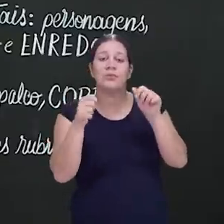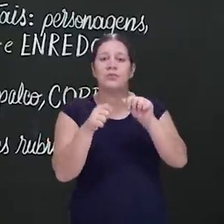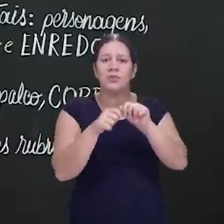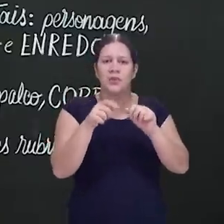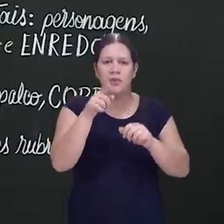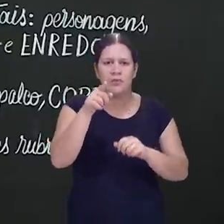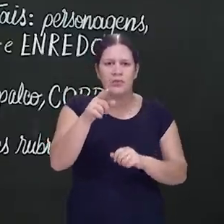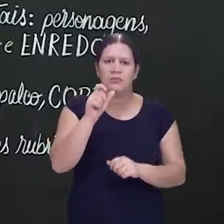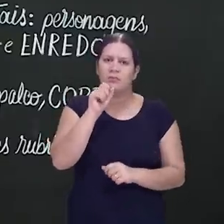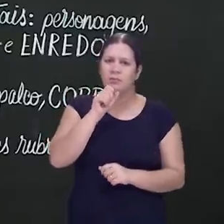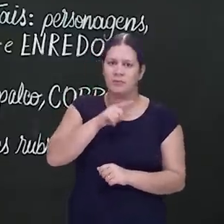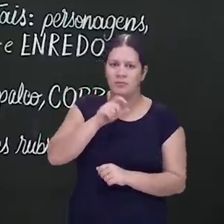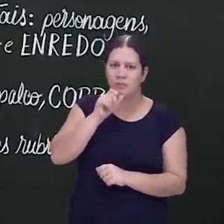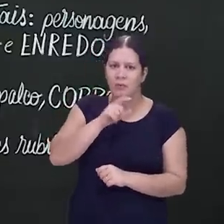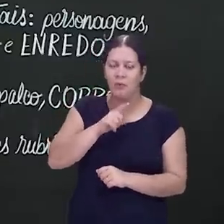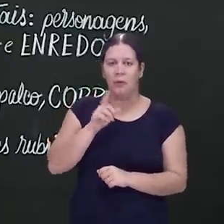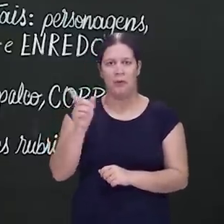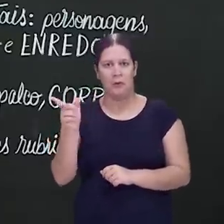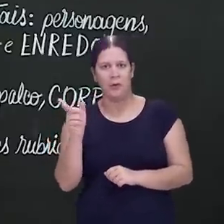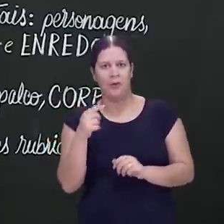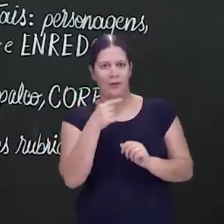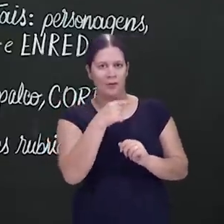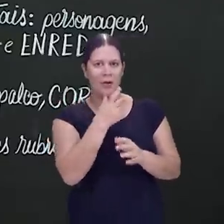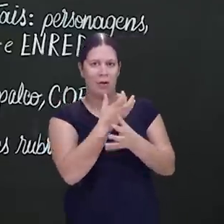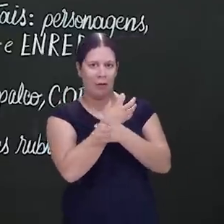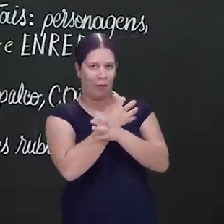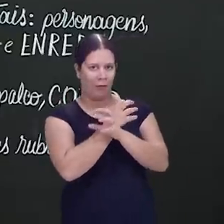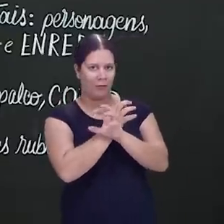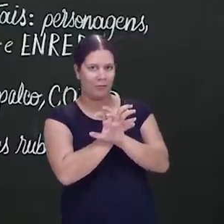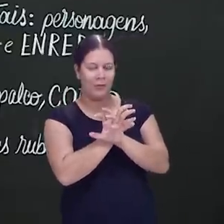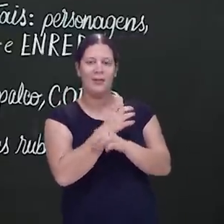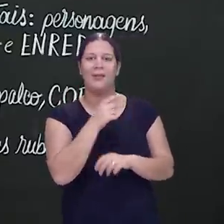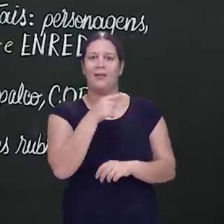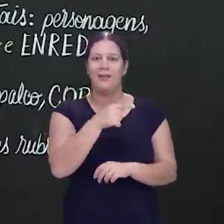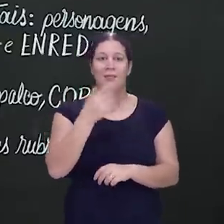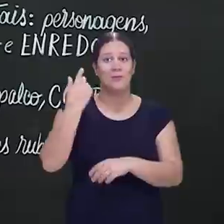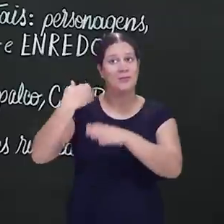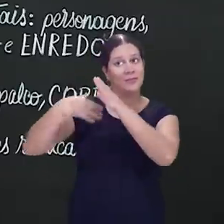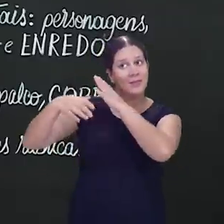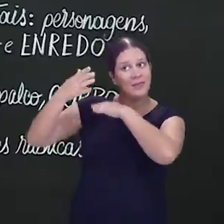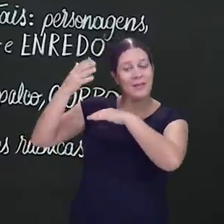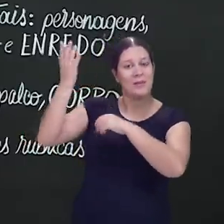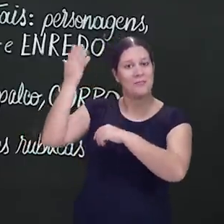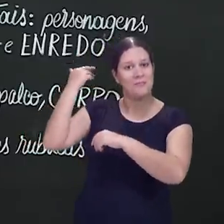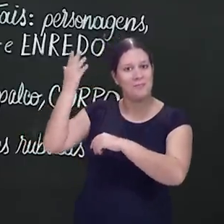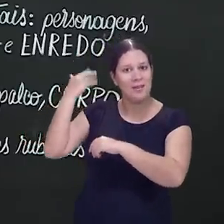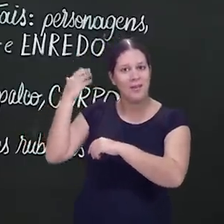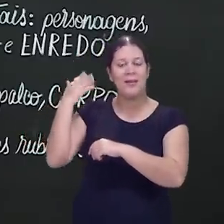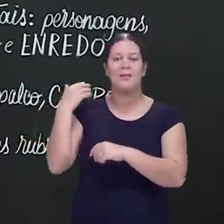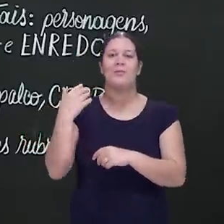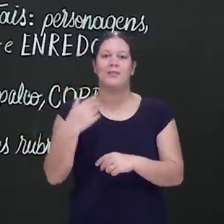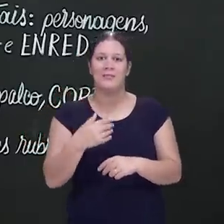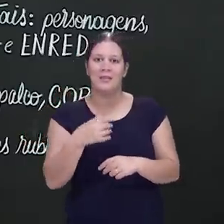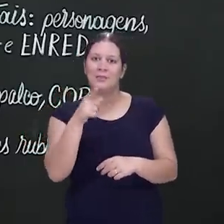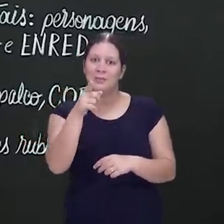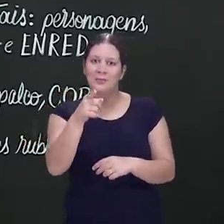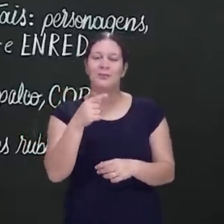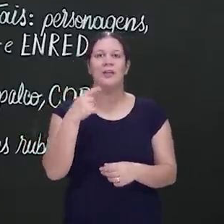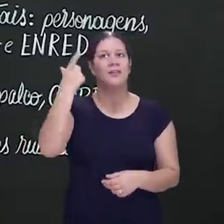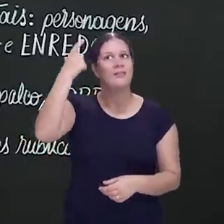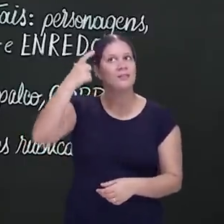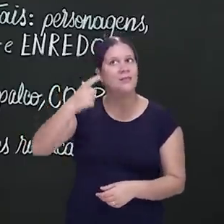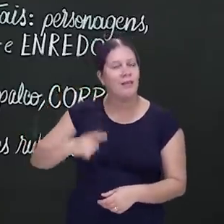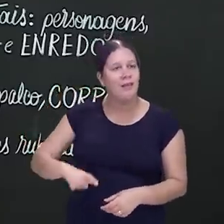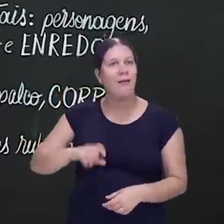Você deve estar achando estranho que eu estou começando a aula com essa caveira na mão, mas é para lembrar daquela clássica cena de Hamlet, de William Shakespeare, lembra? Ser ou não